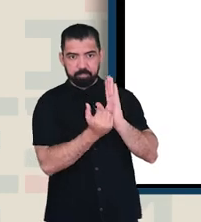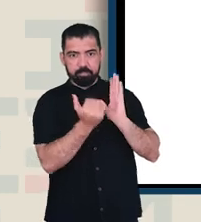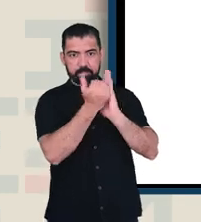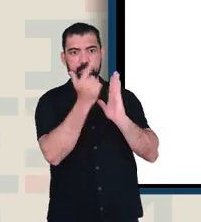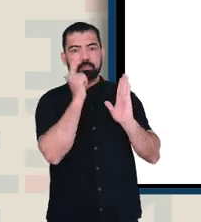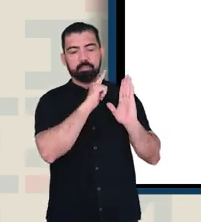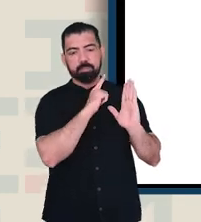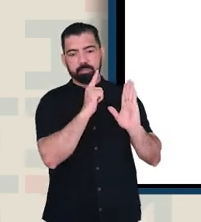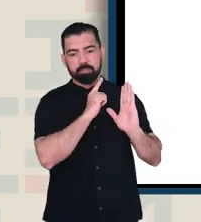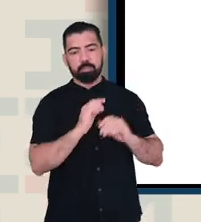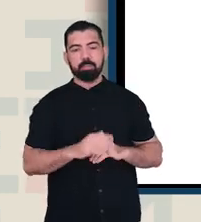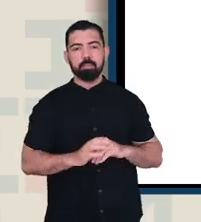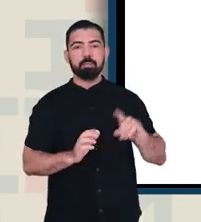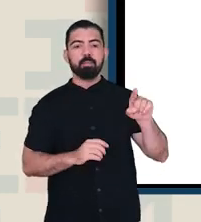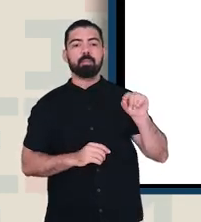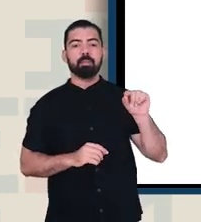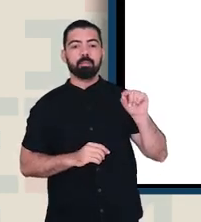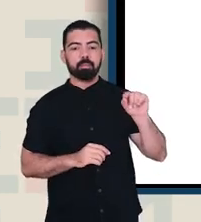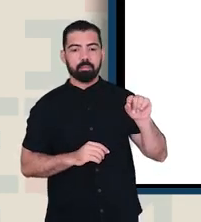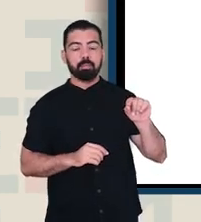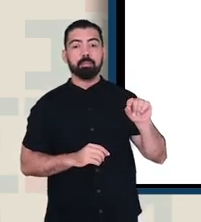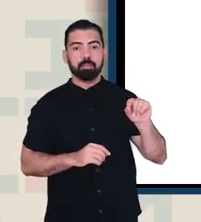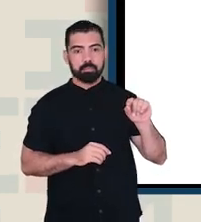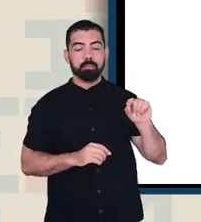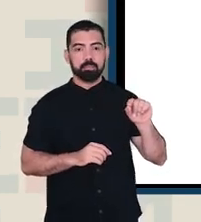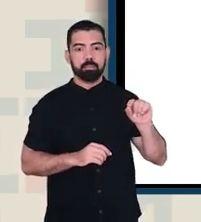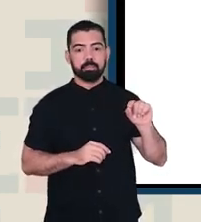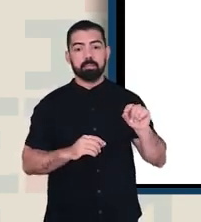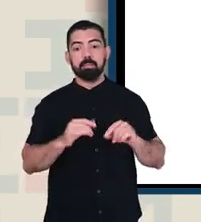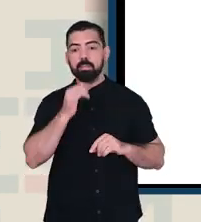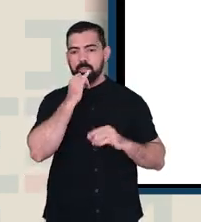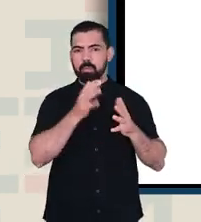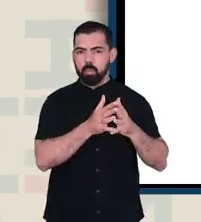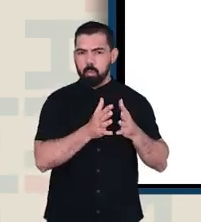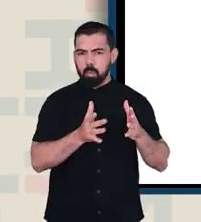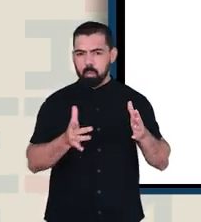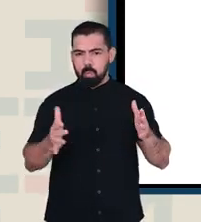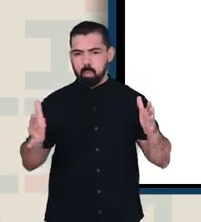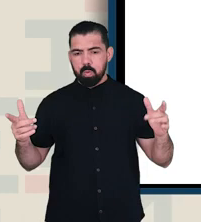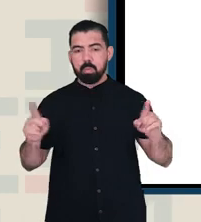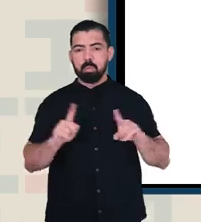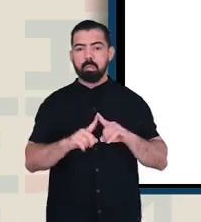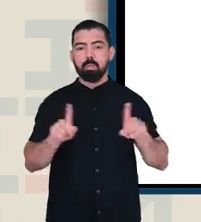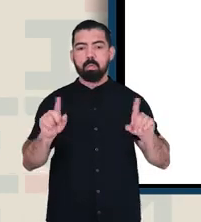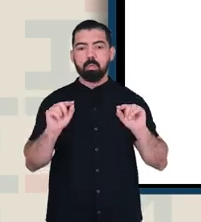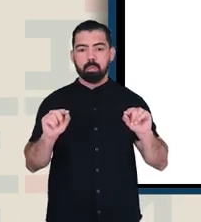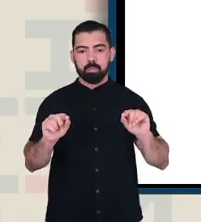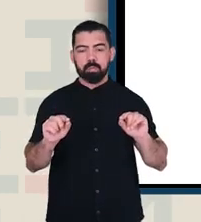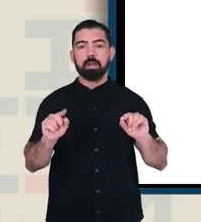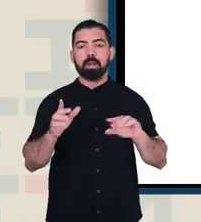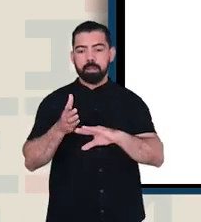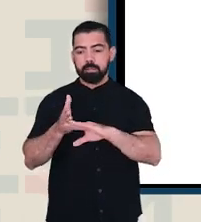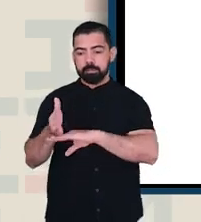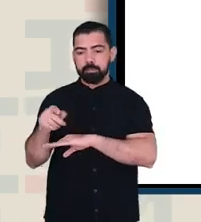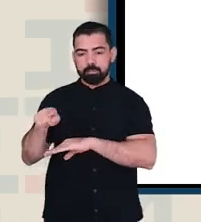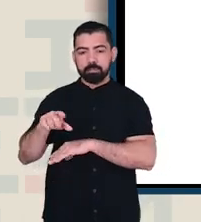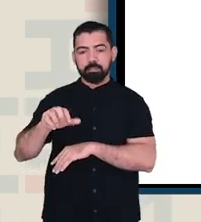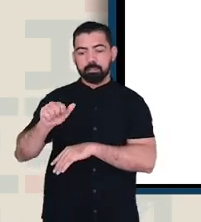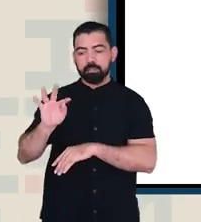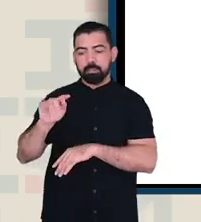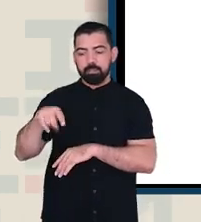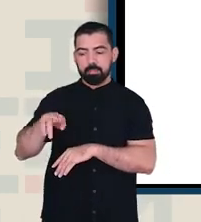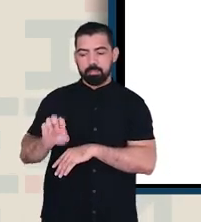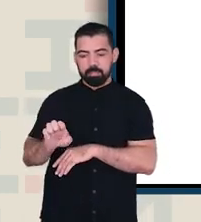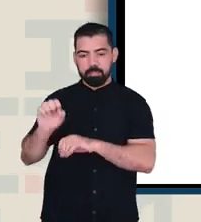fosse um ataque de decaimento grande, pero ao contrário, onde o decaimento seja a introdução daquele ataque que